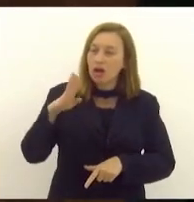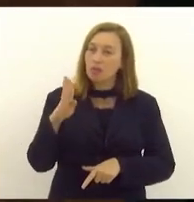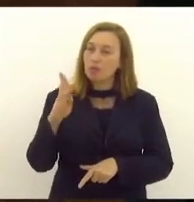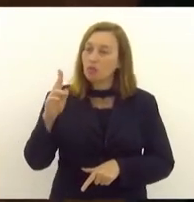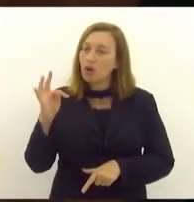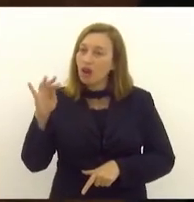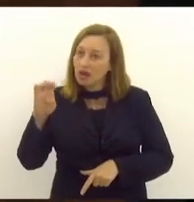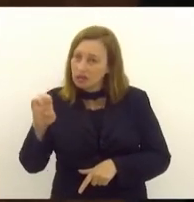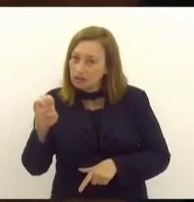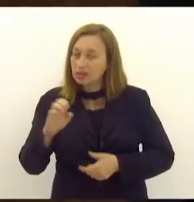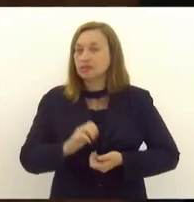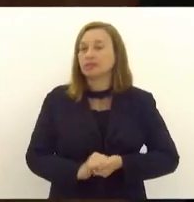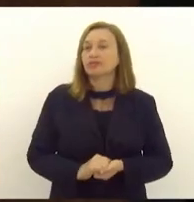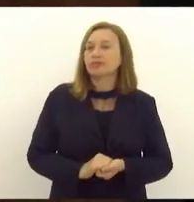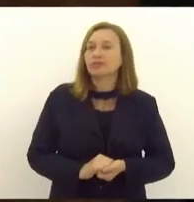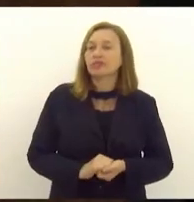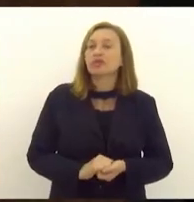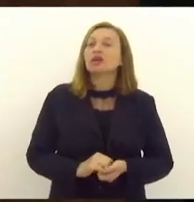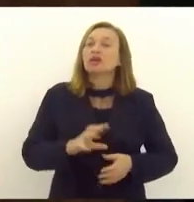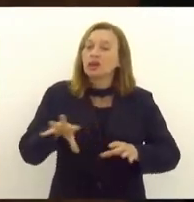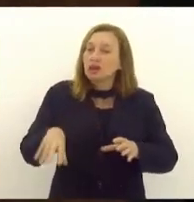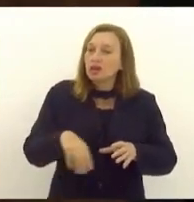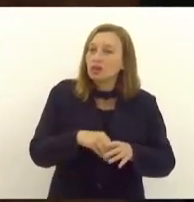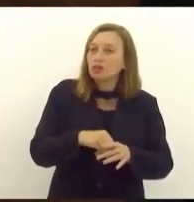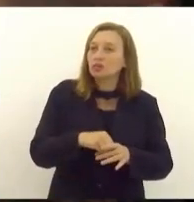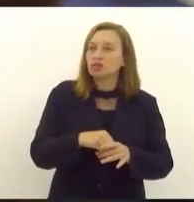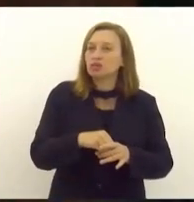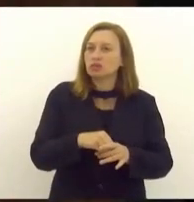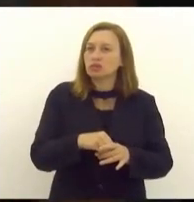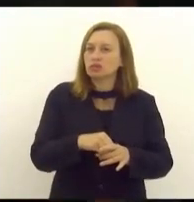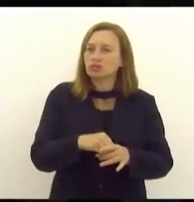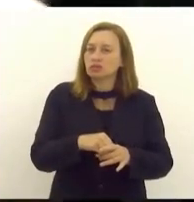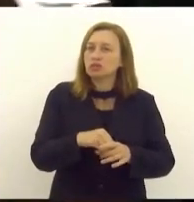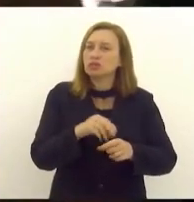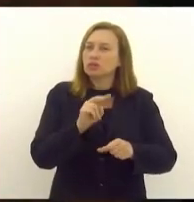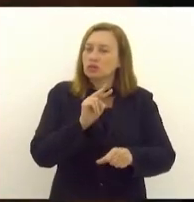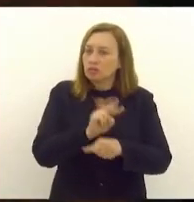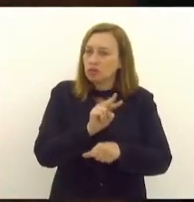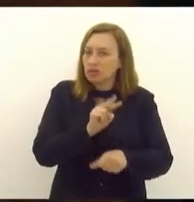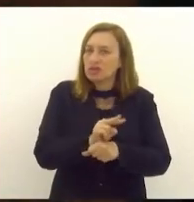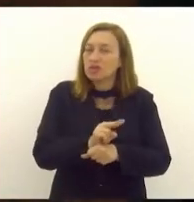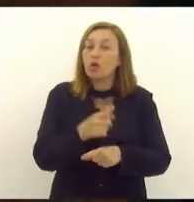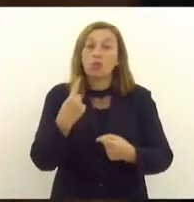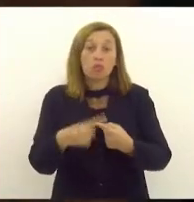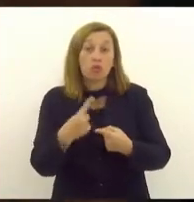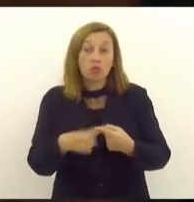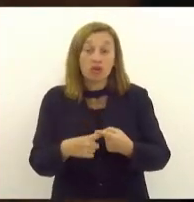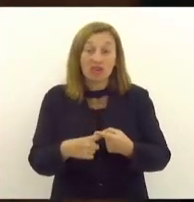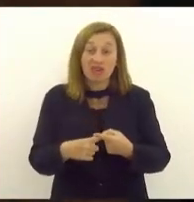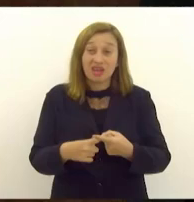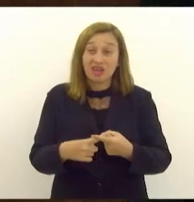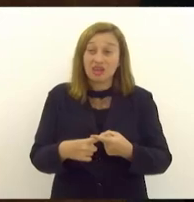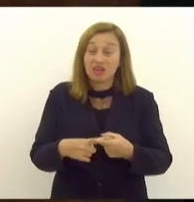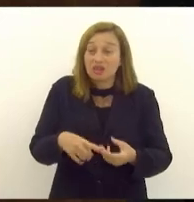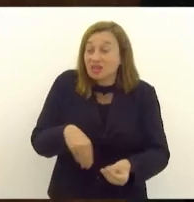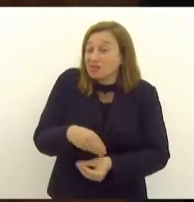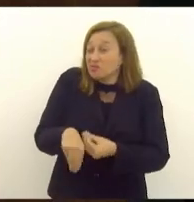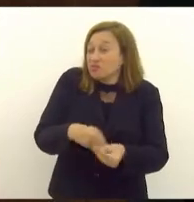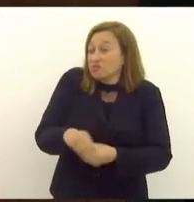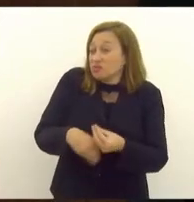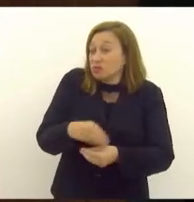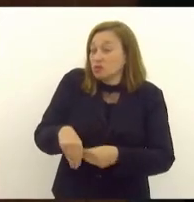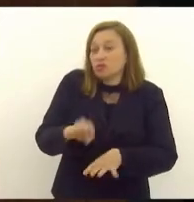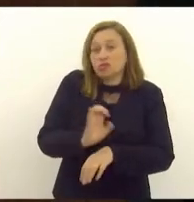providências cabíveis incluindo medidas preventivas porque a desordem no município do Rio de Janeiro